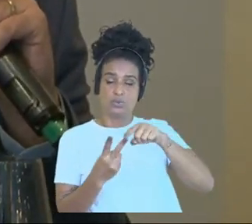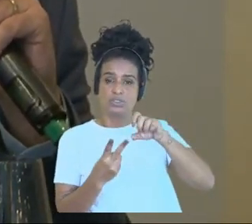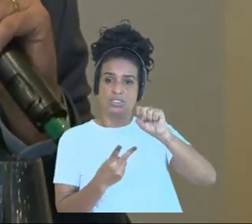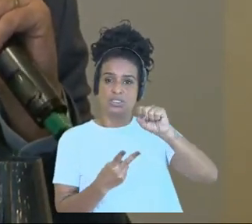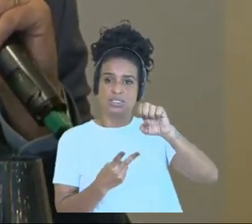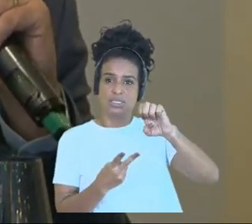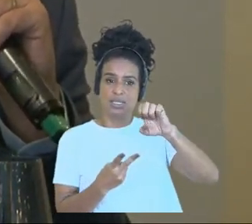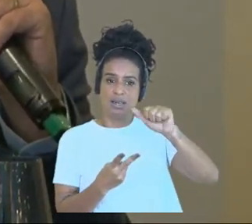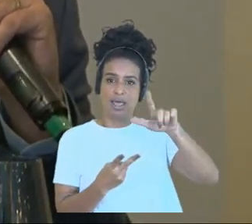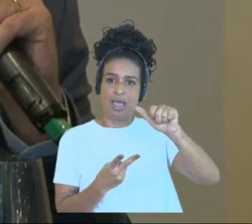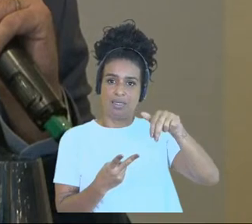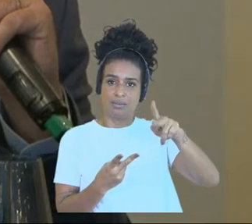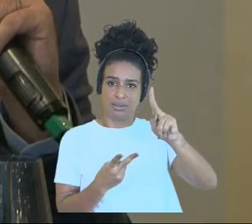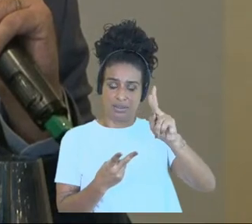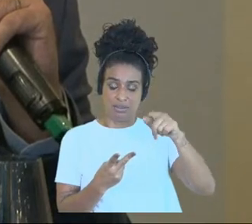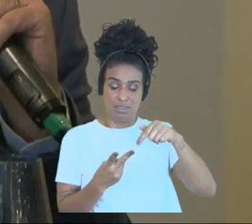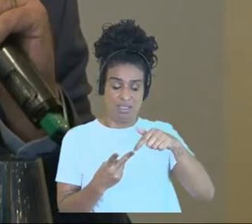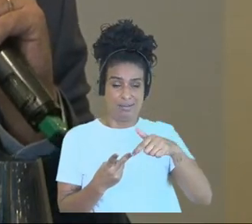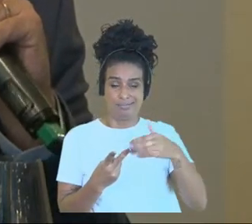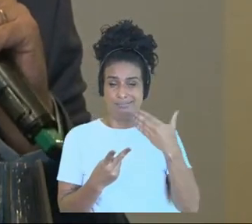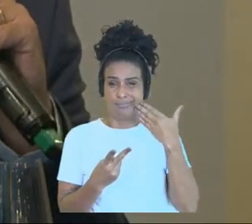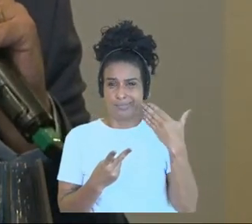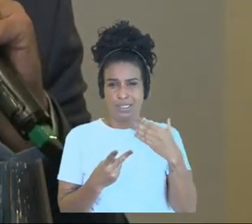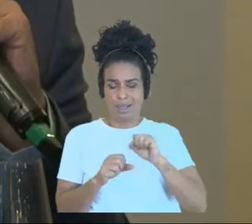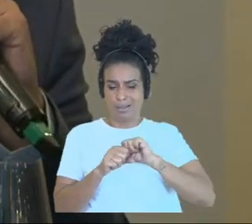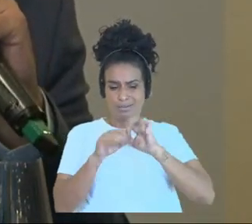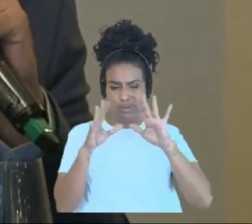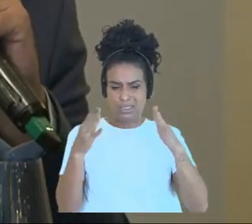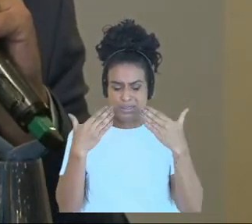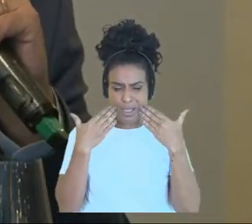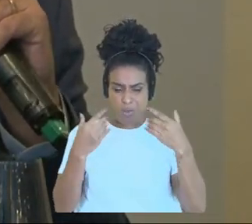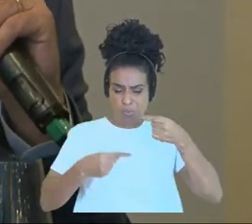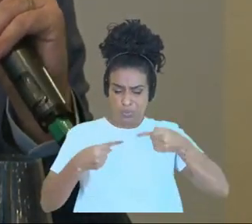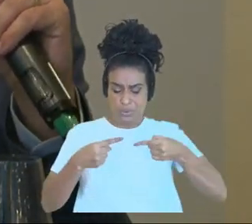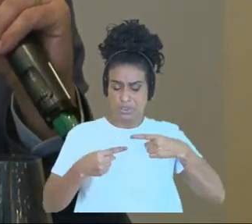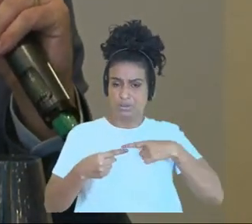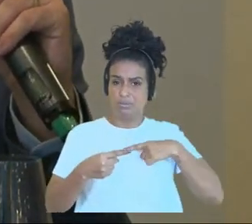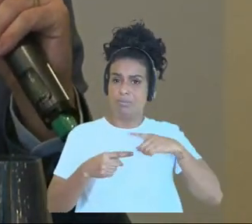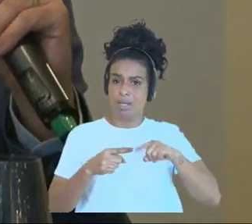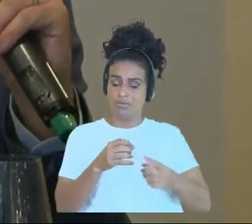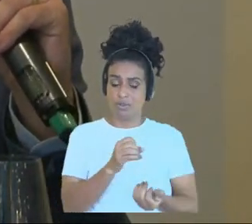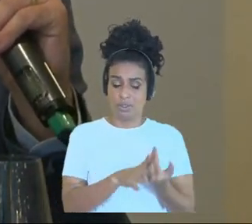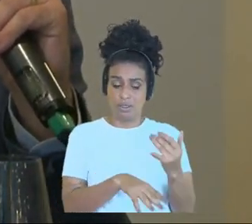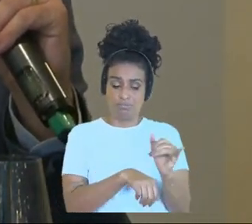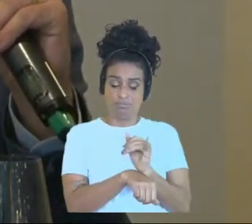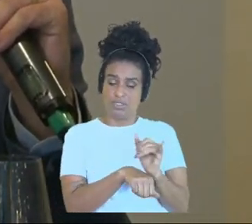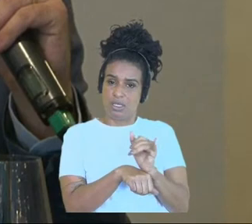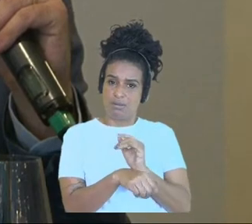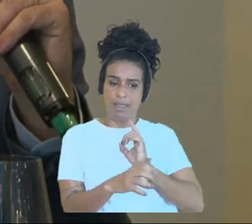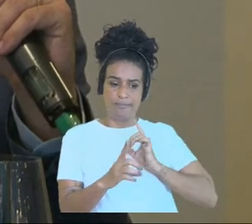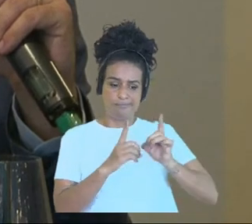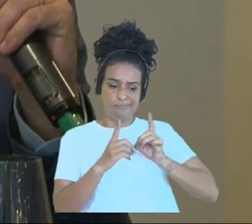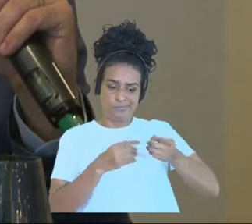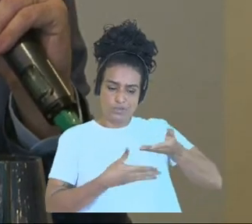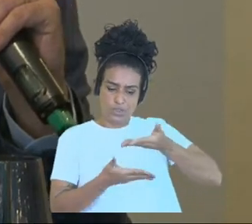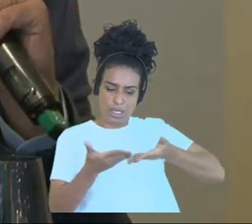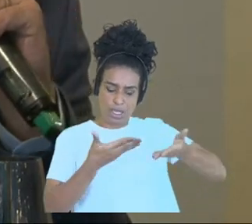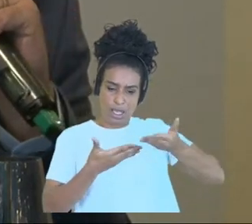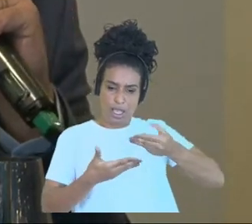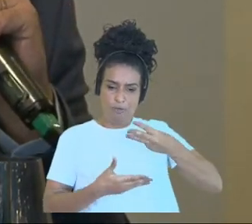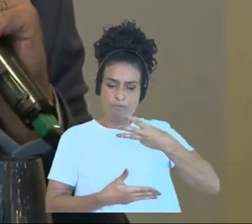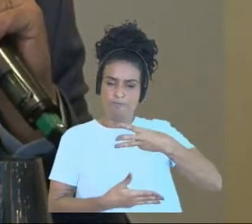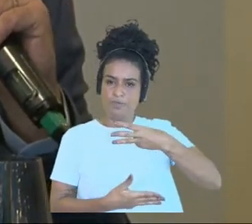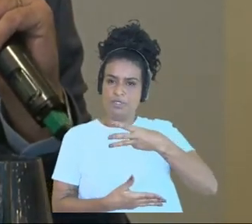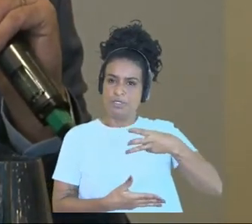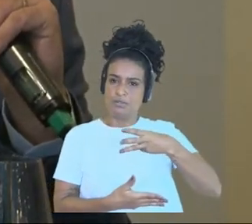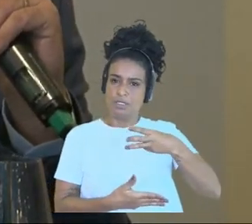grande projeção ou expressão política, mas que foi criada como um mecanismo de diálogo dos 33 países